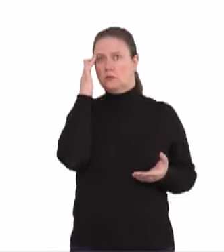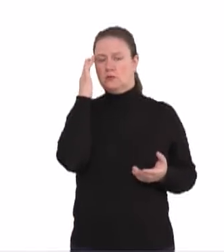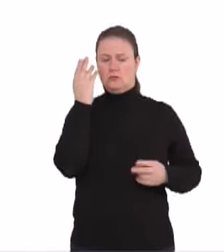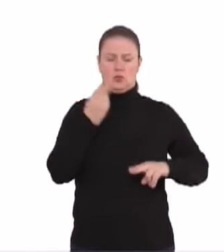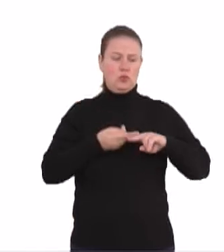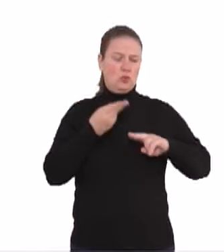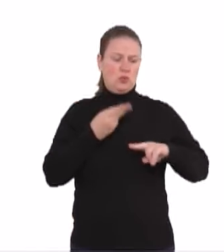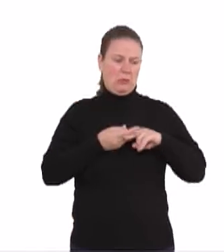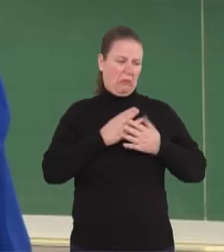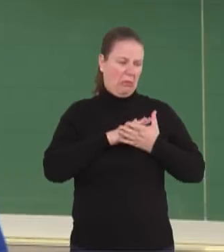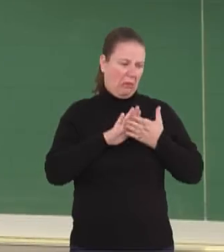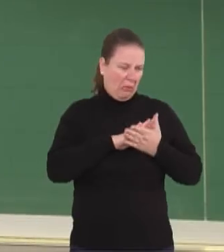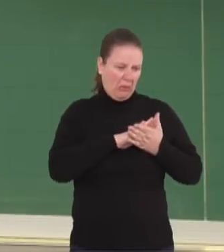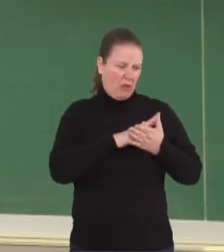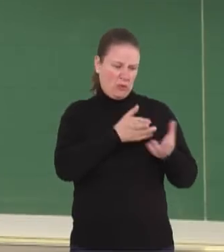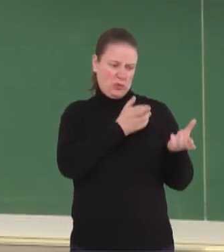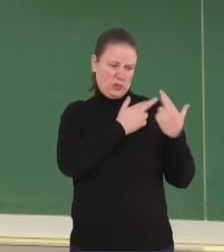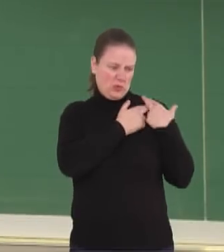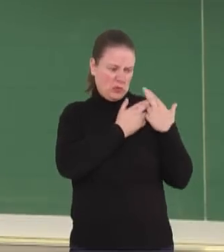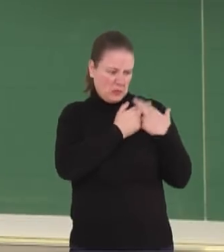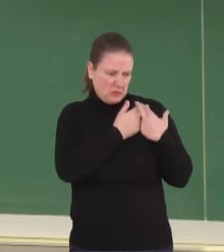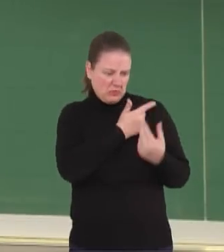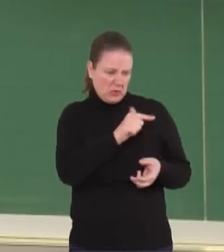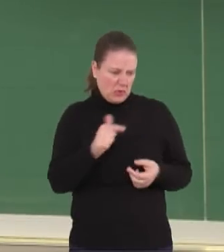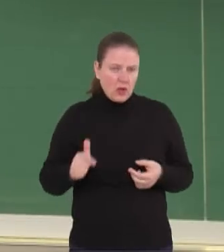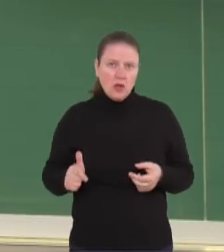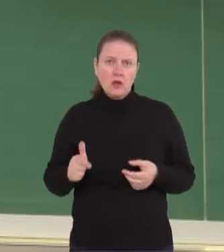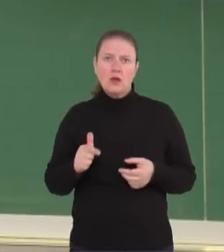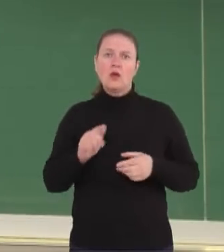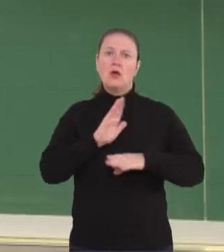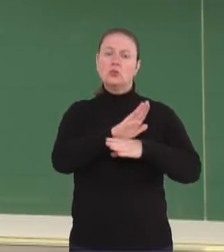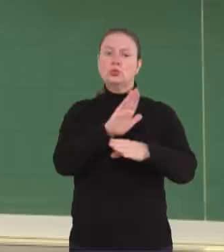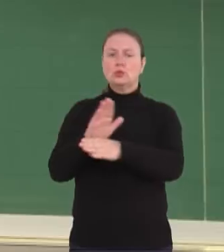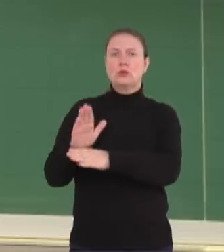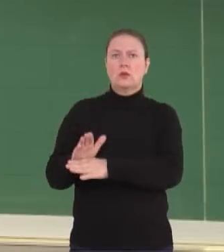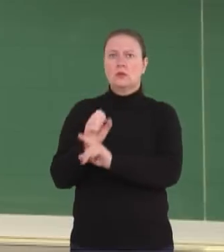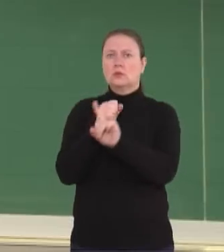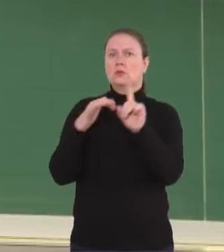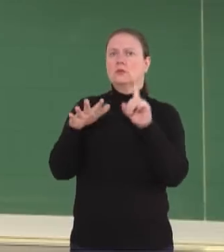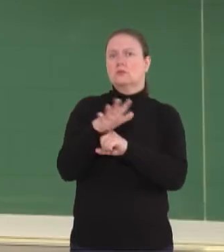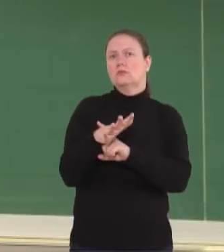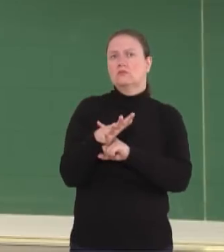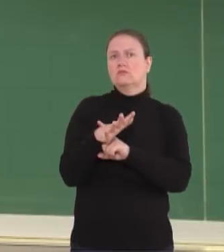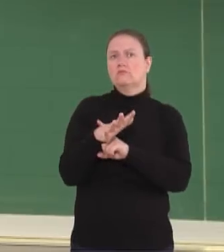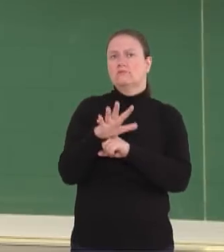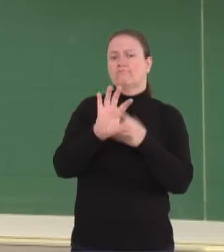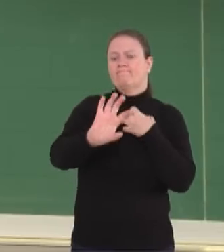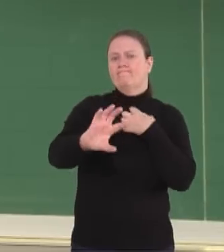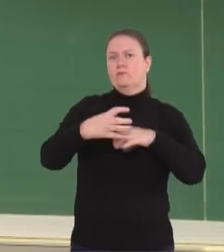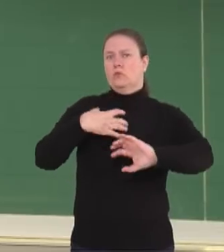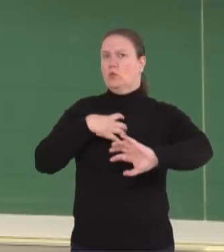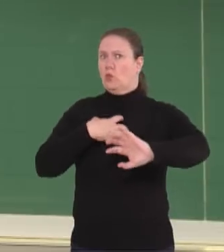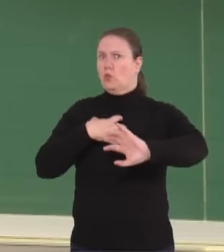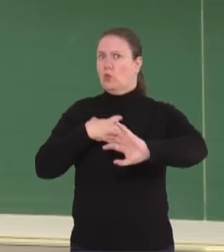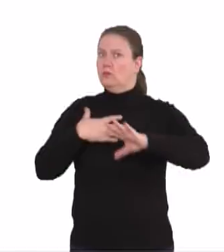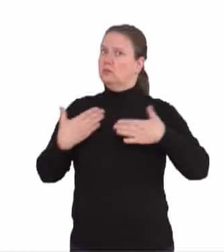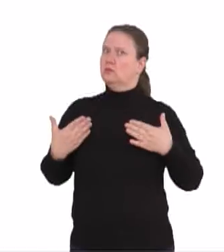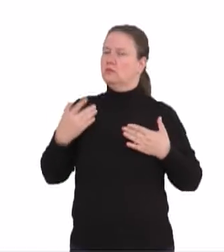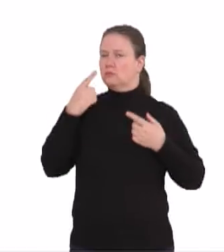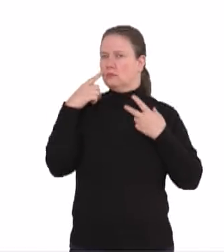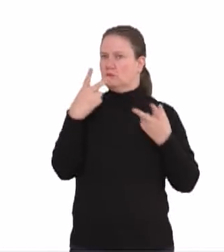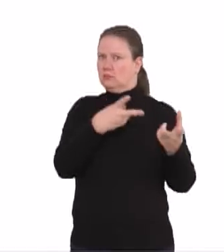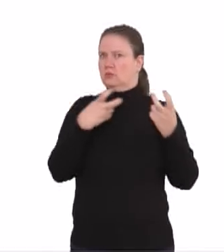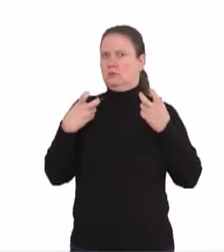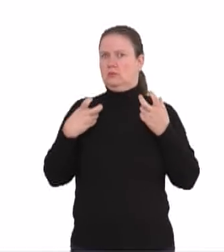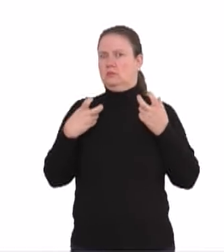inúteis, sem nenhuma função na vida, na sociedade, para ajudar as outras pessoas da comunidade onde vive? Né? Então, aqui a